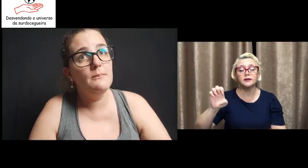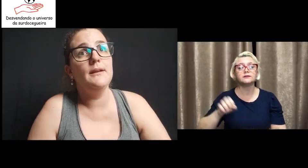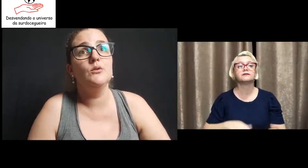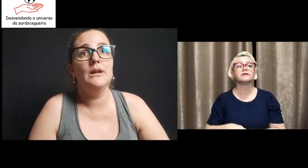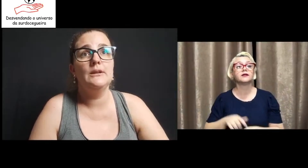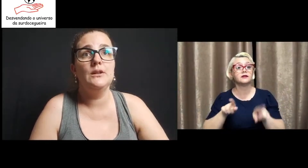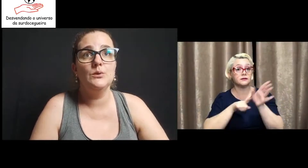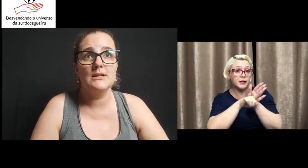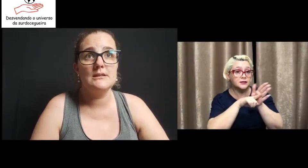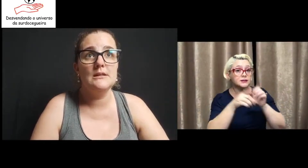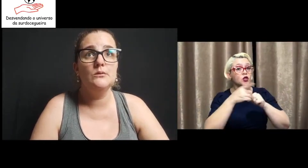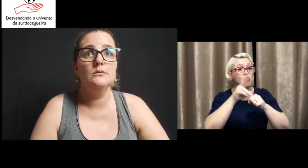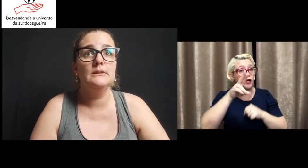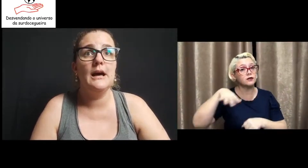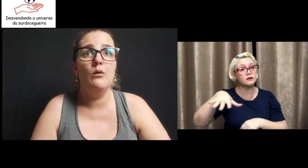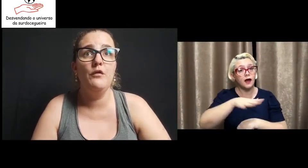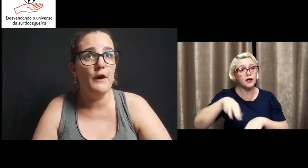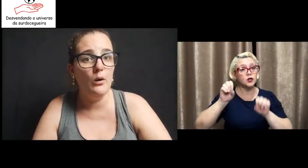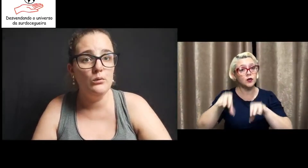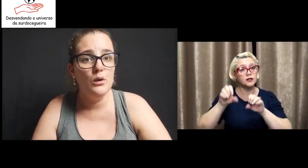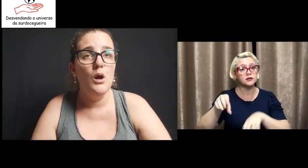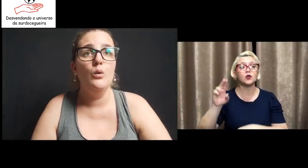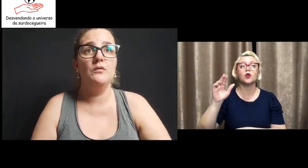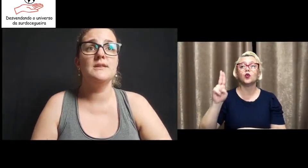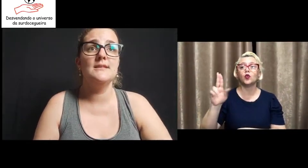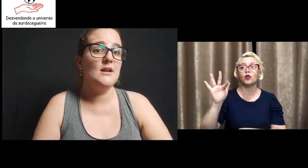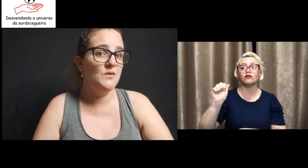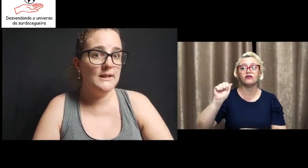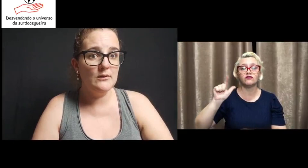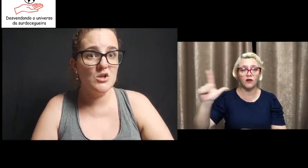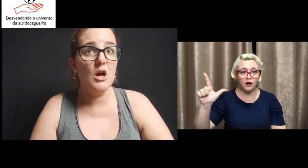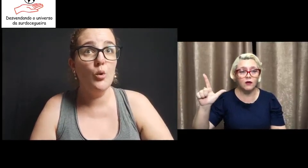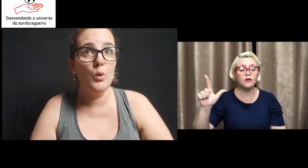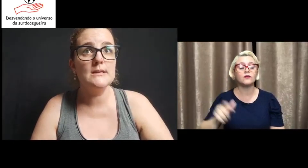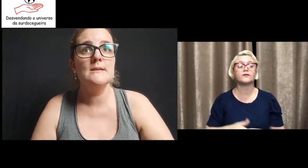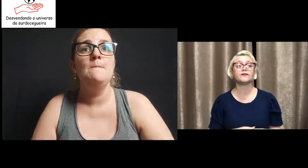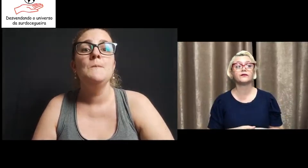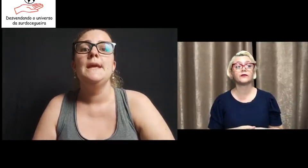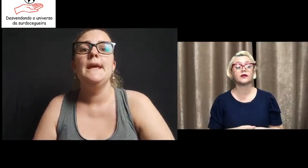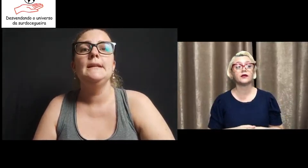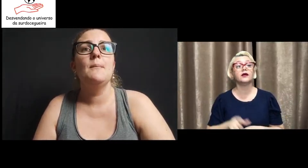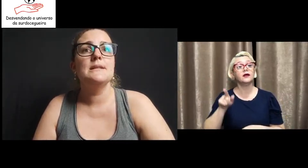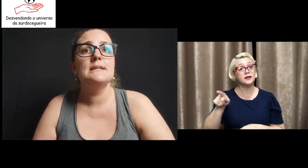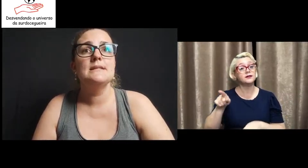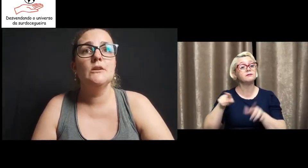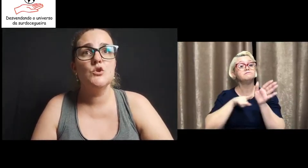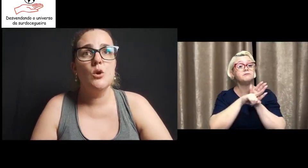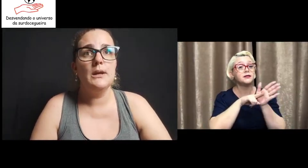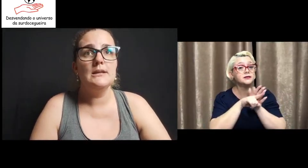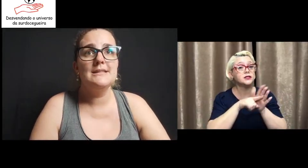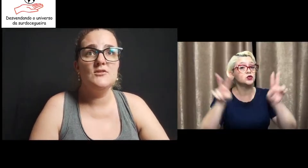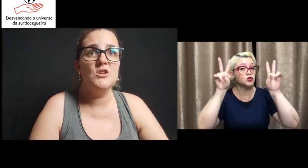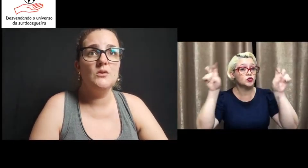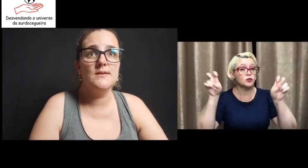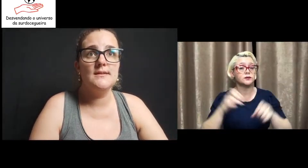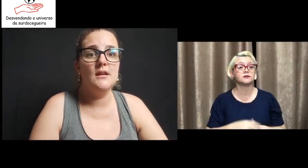fazendo também doutorado em educação na UFAL, Universidade Federal de Alagoas. Ele está pesquisando